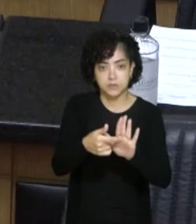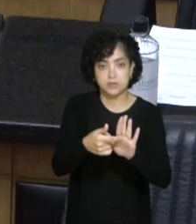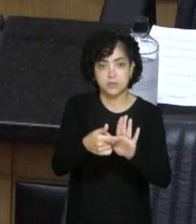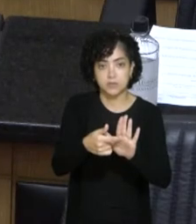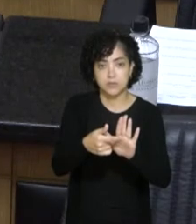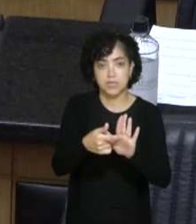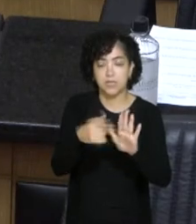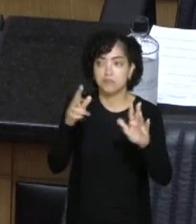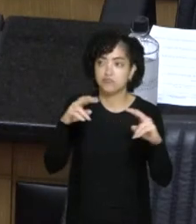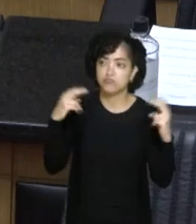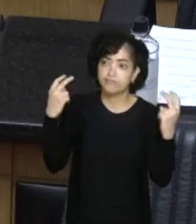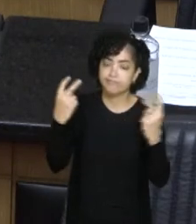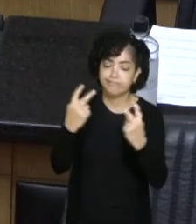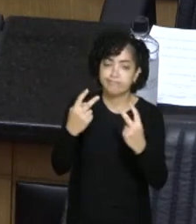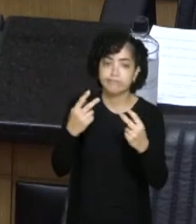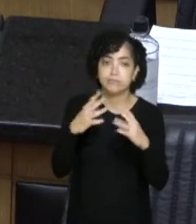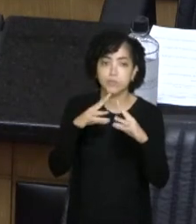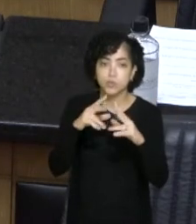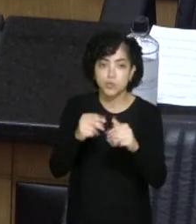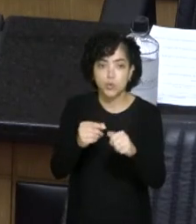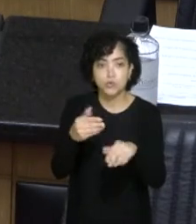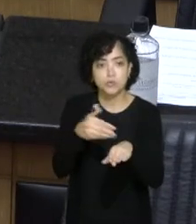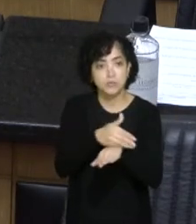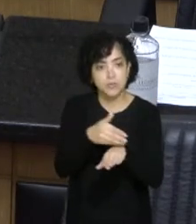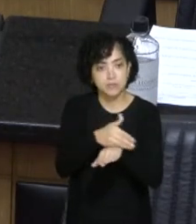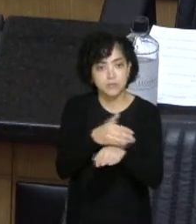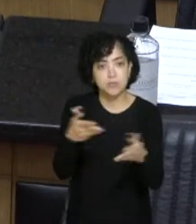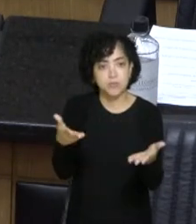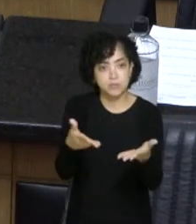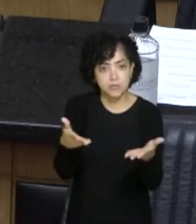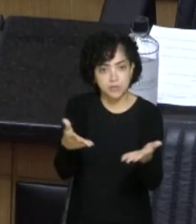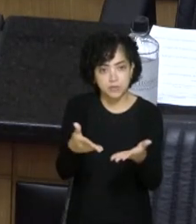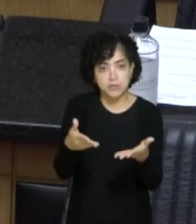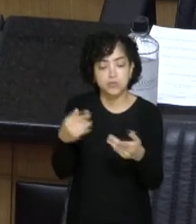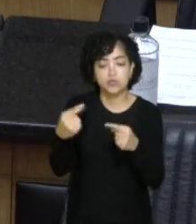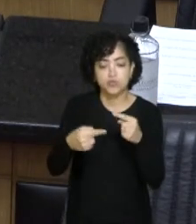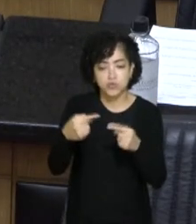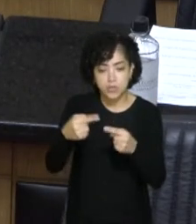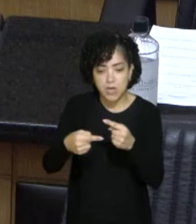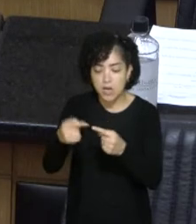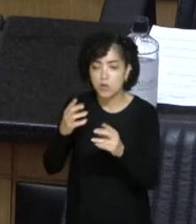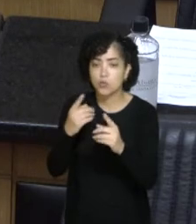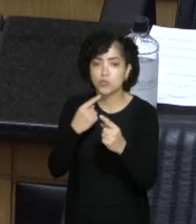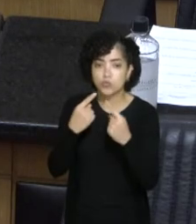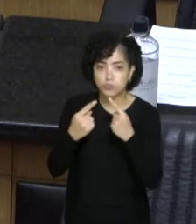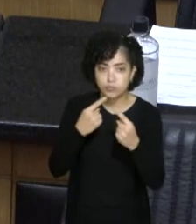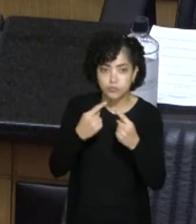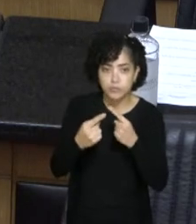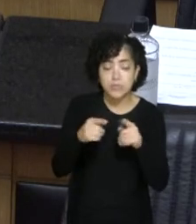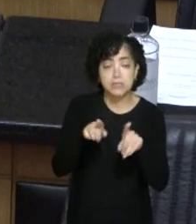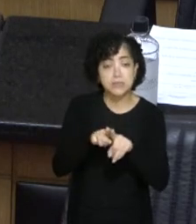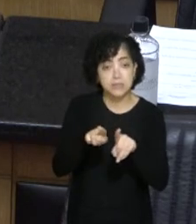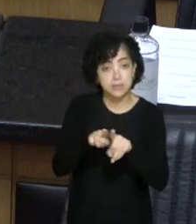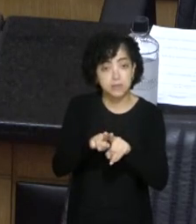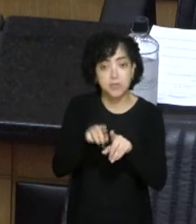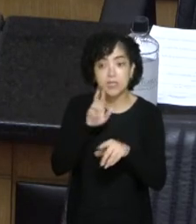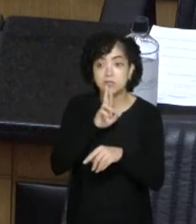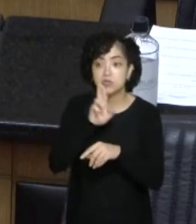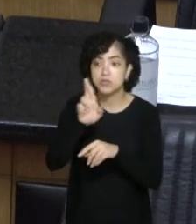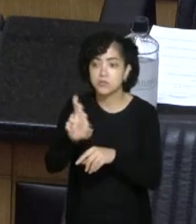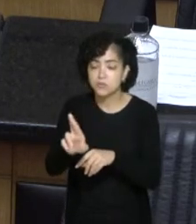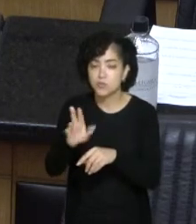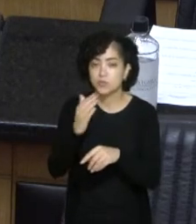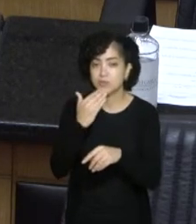multidão que hoje vem a brilhantar este momento, diálogo permanente, mas também a capacidade de responder às